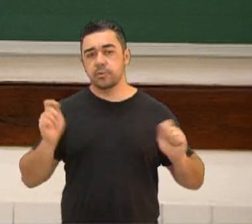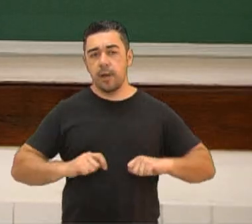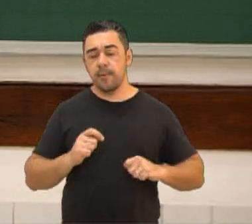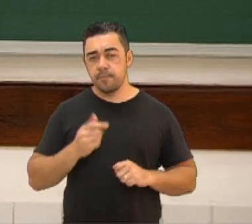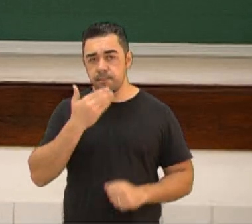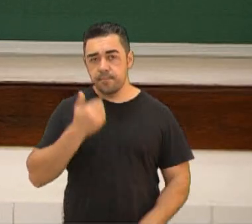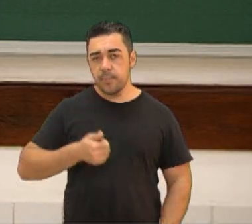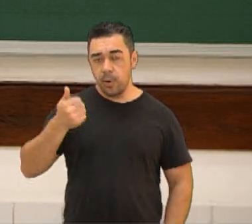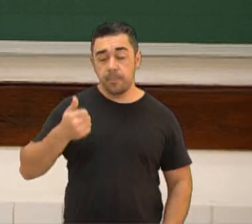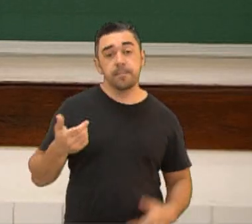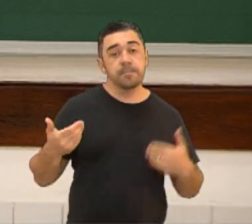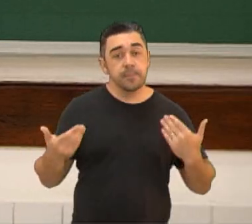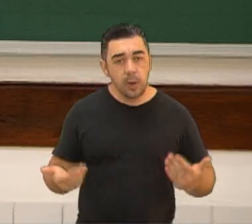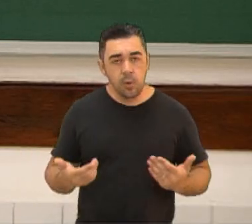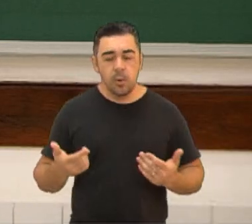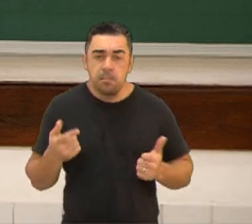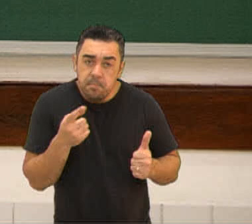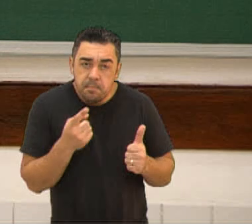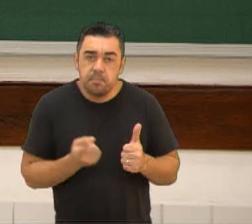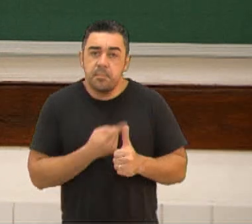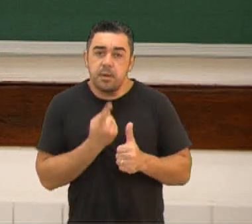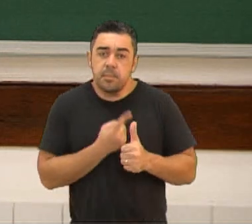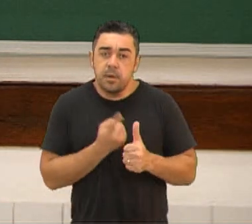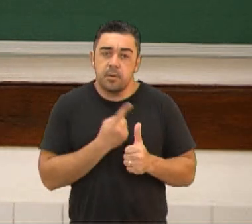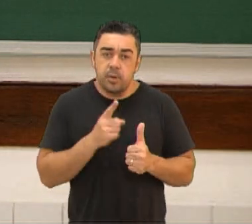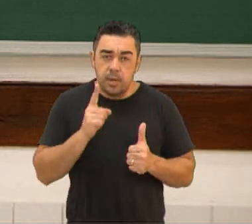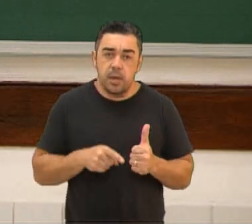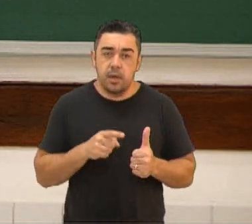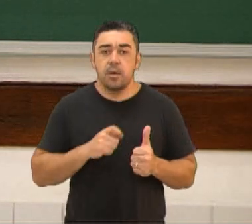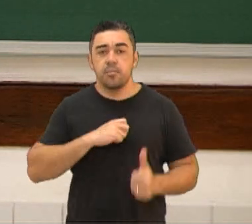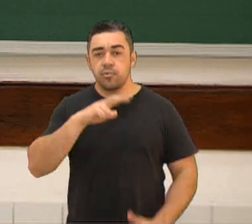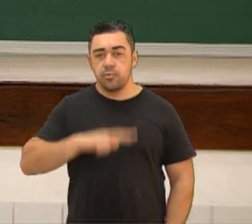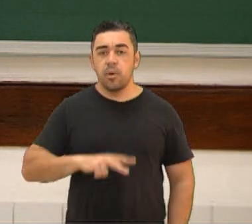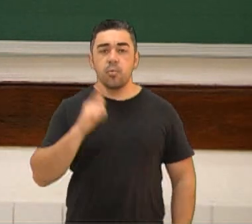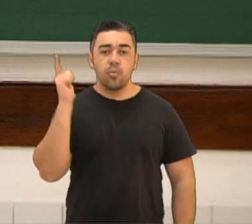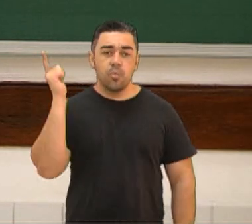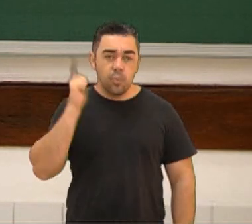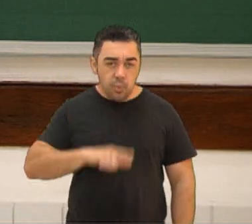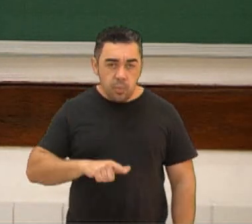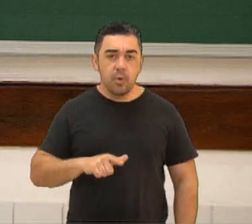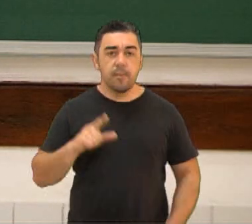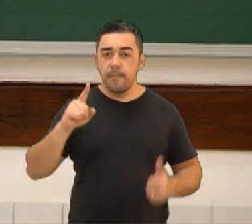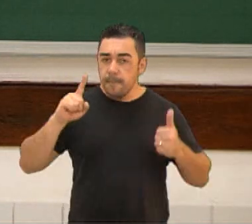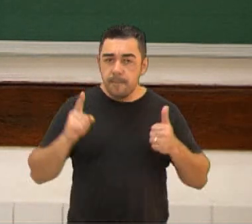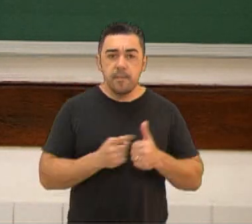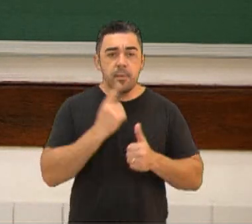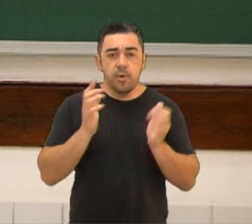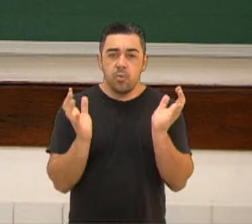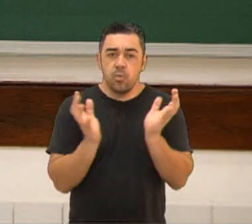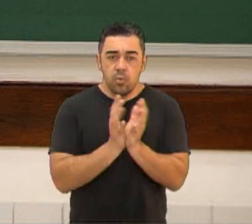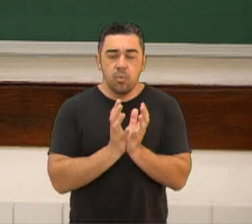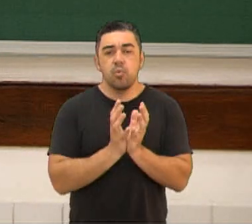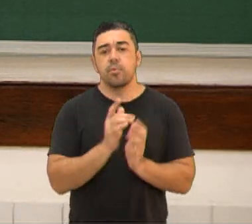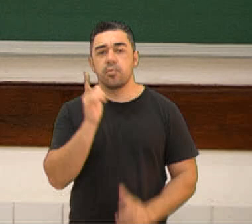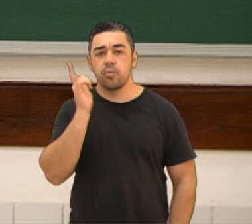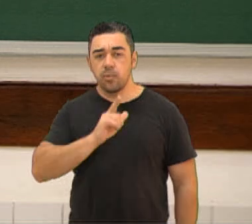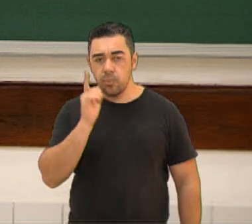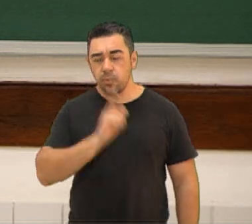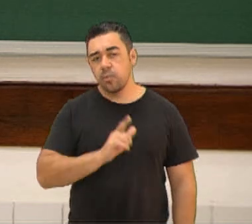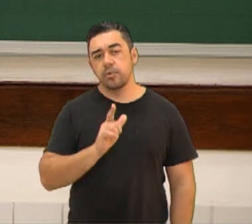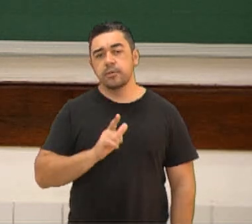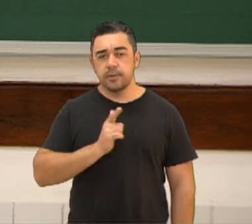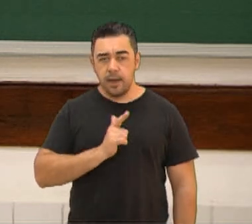primeiro momento, os portugueses, eles realmente acabam sendo o primeiro povo que vai se destacar nessas